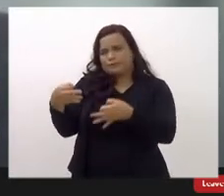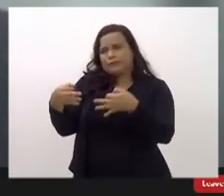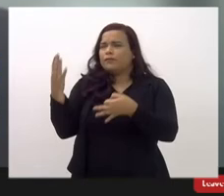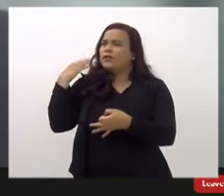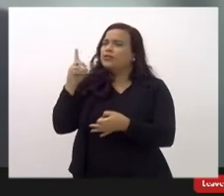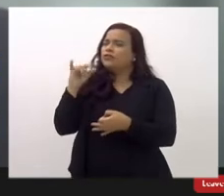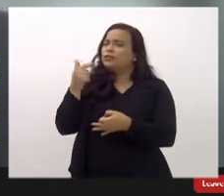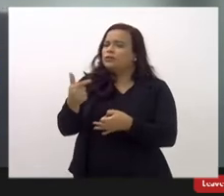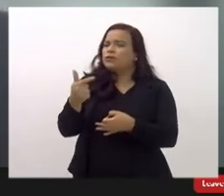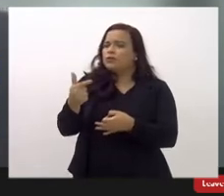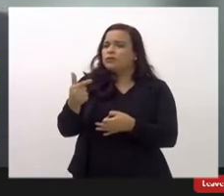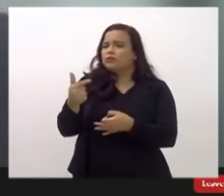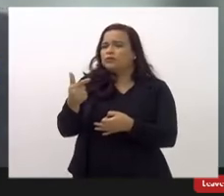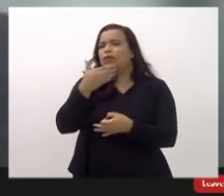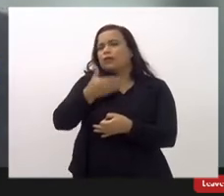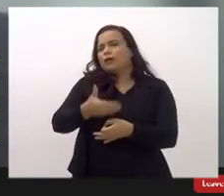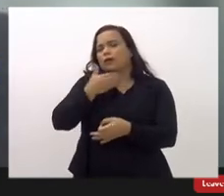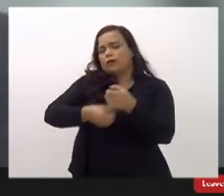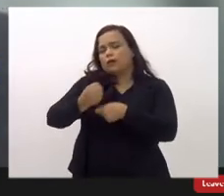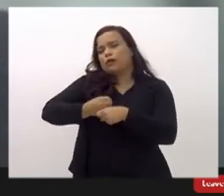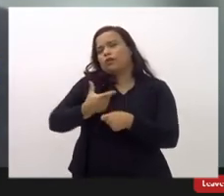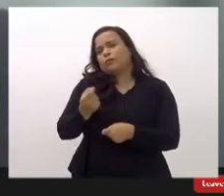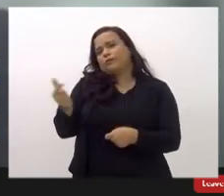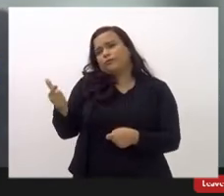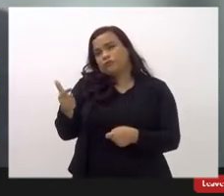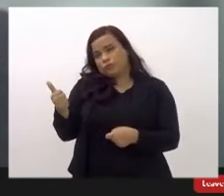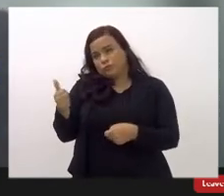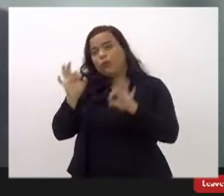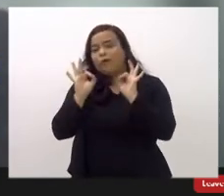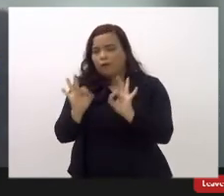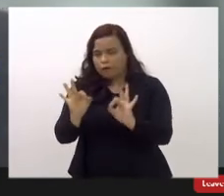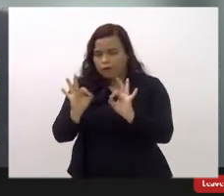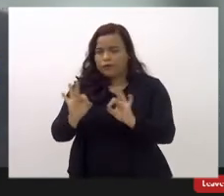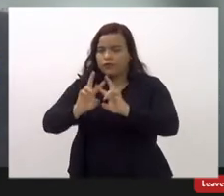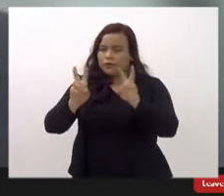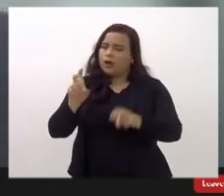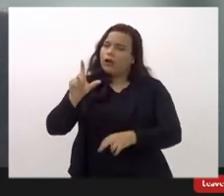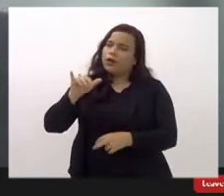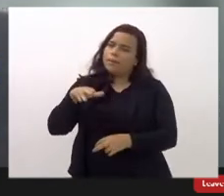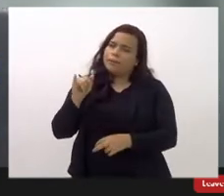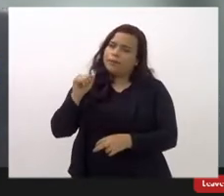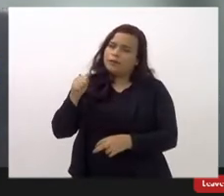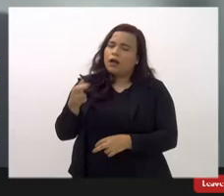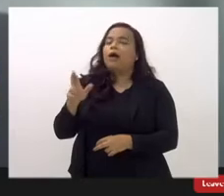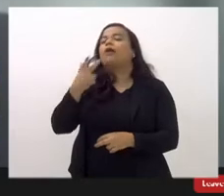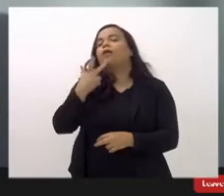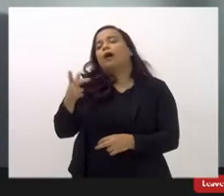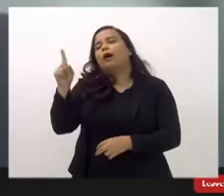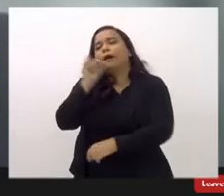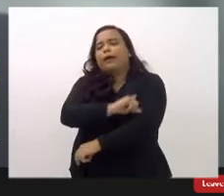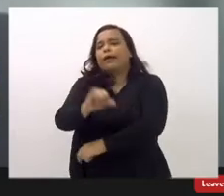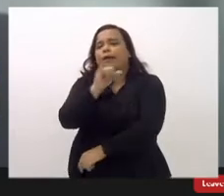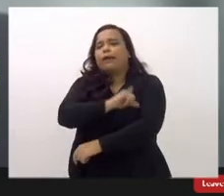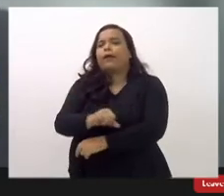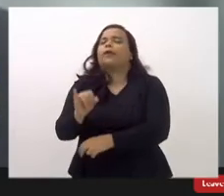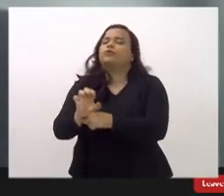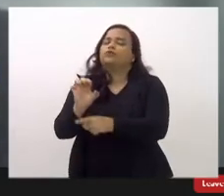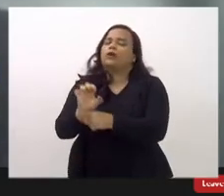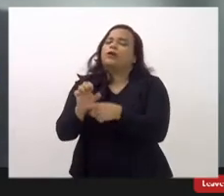2021, confirma essa medida liminar, dizendo que o Estado do Rio de Janeiro deve assegurar o transporte dos